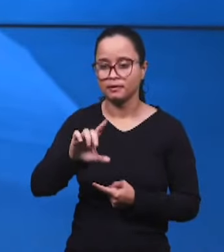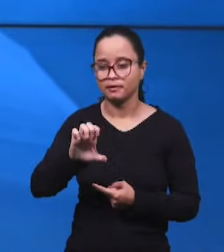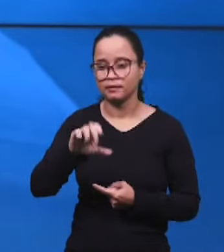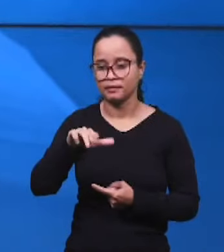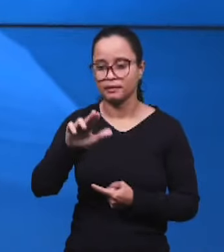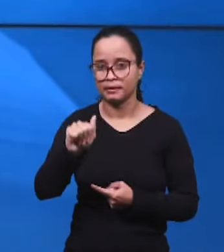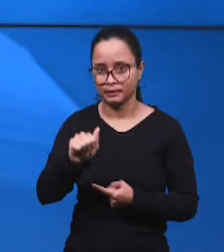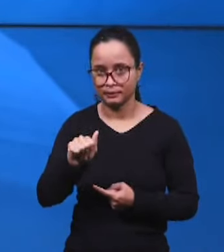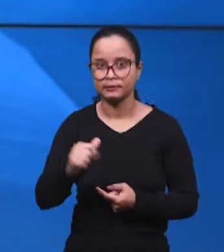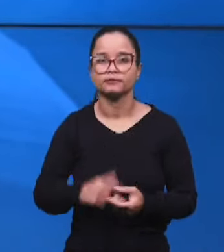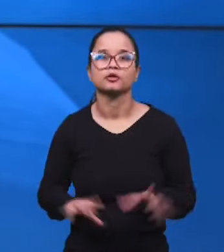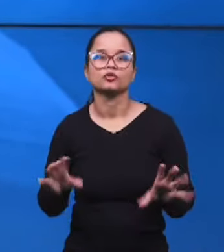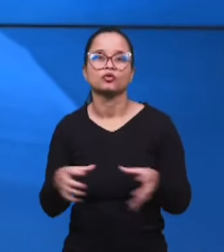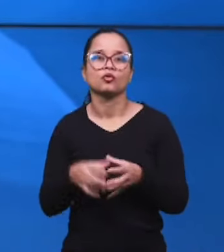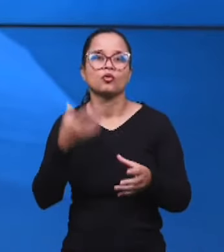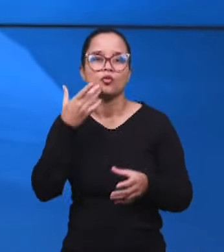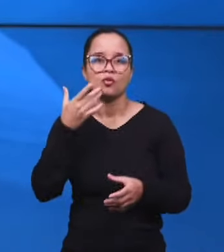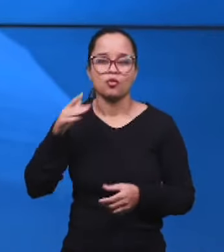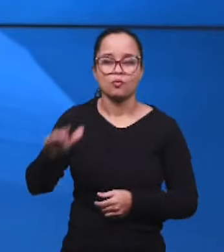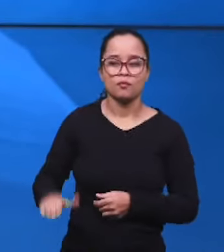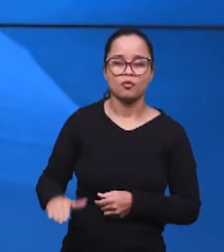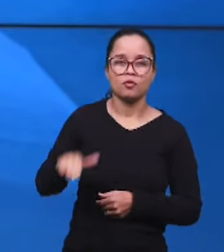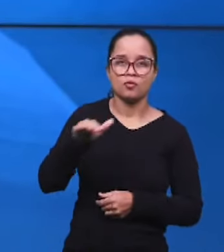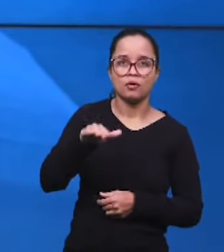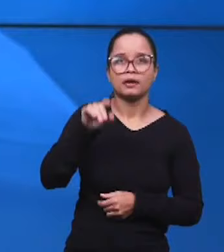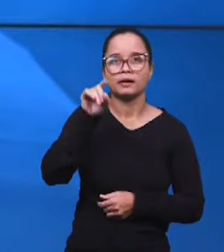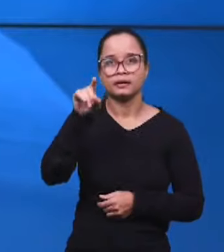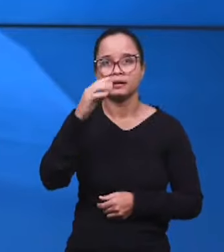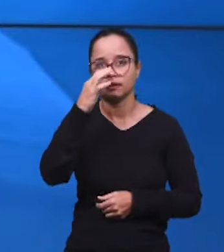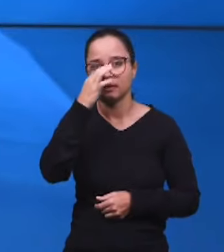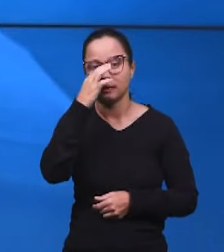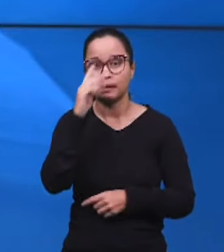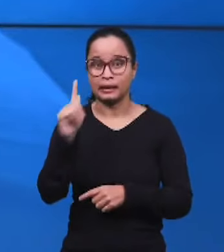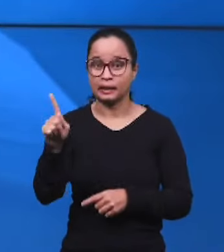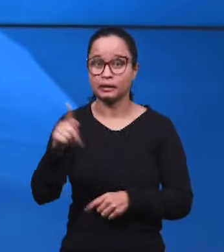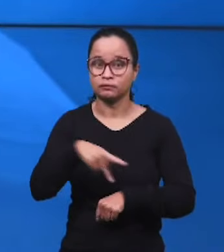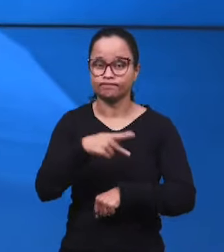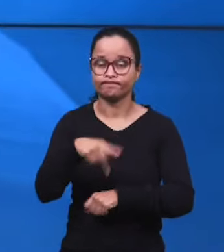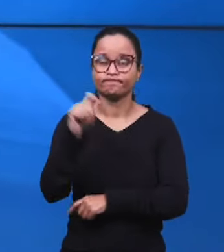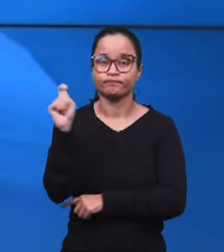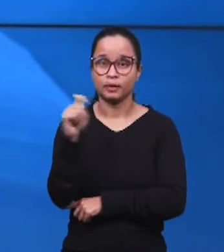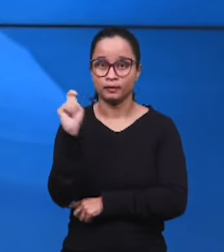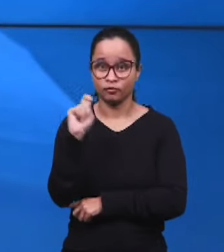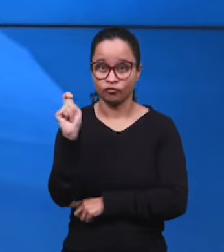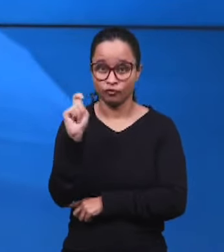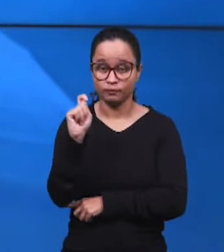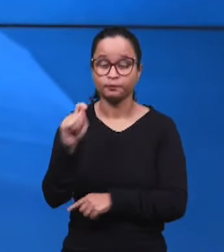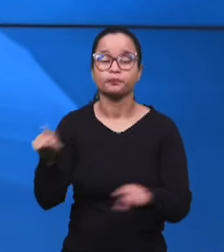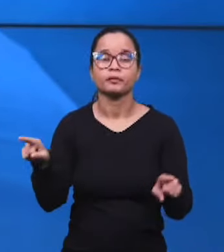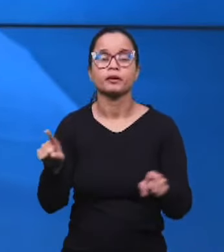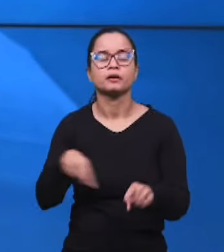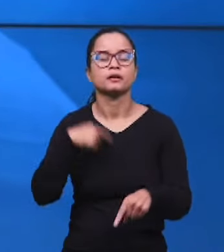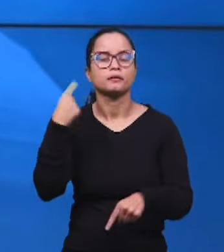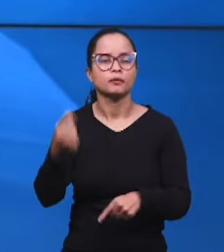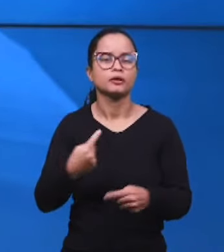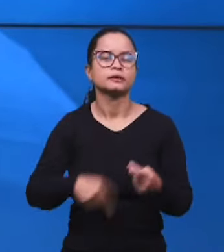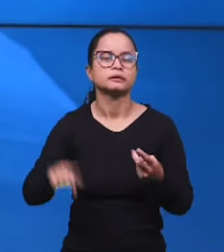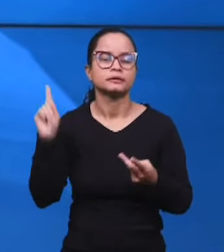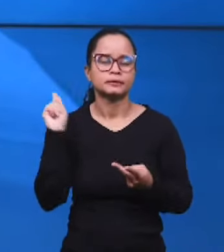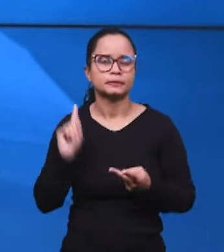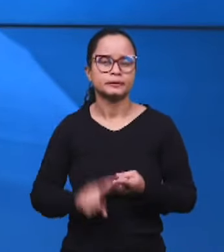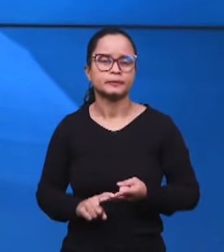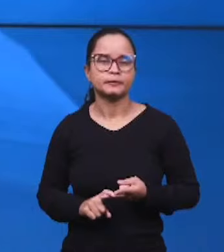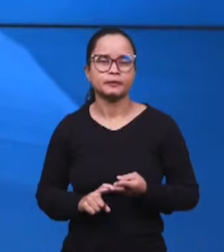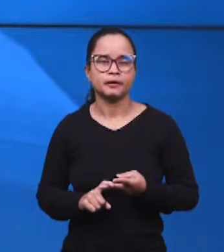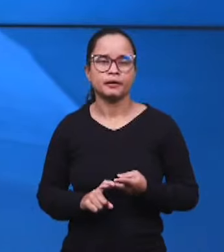classe de intermediários lá de Bernardo Irigoyen, lá na Argentina. Depois, nós vamos ter a resposta